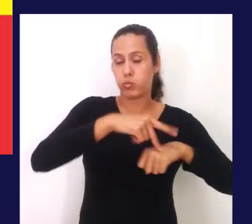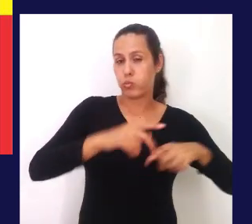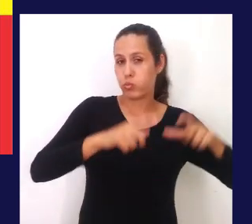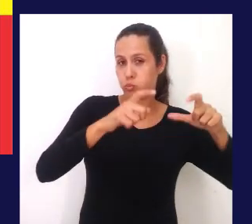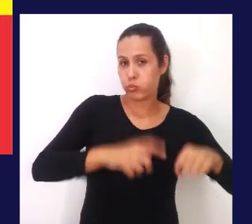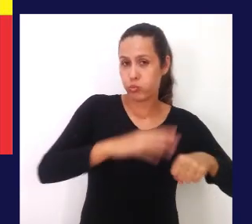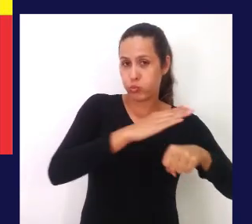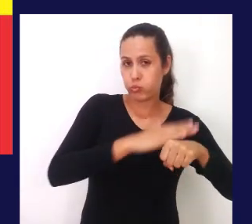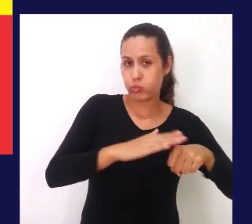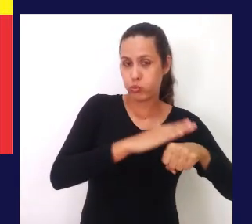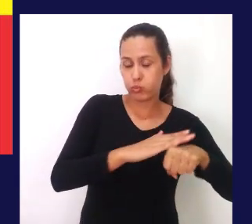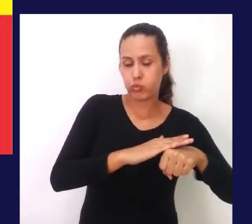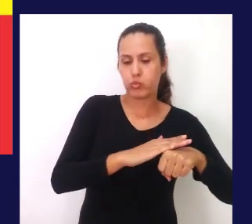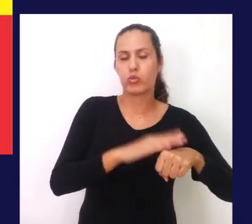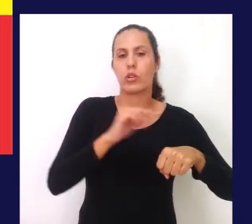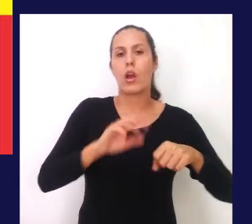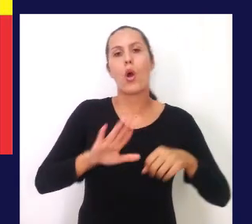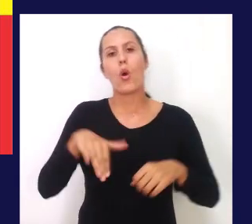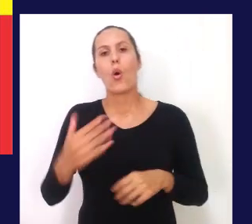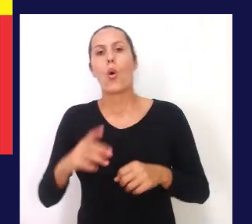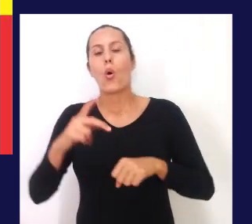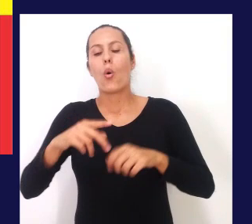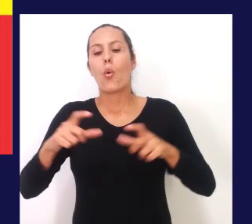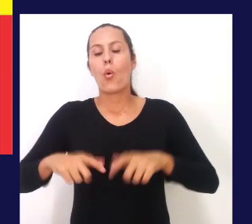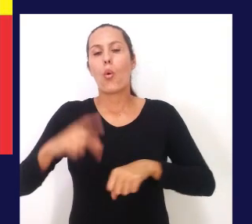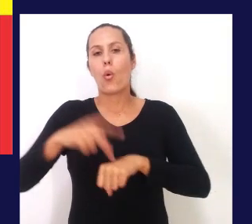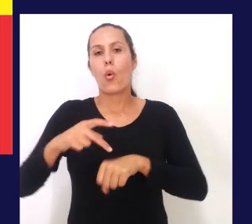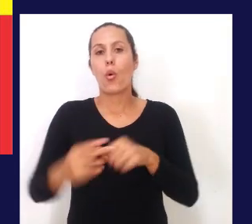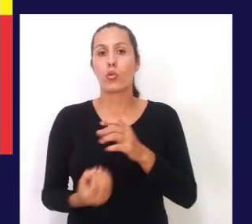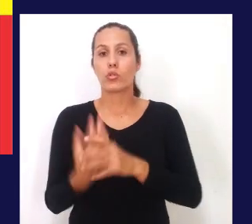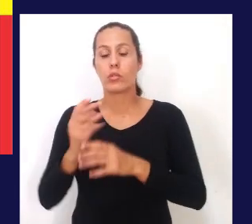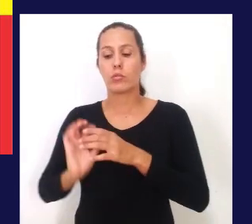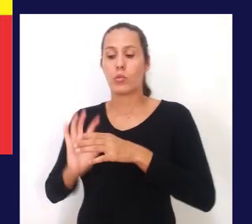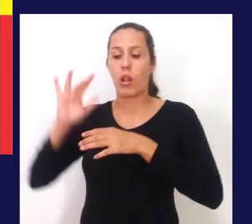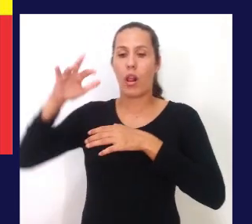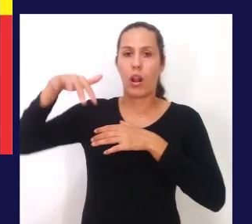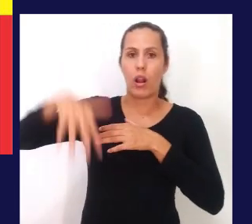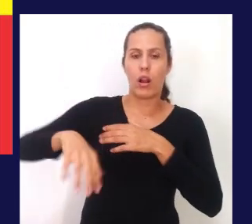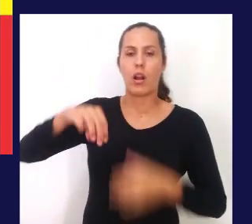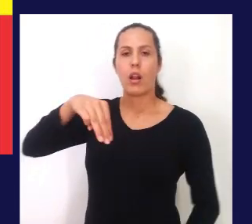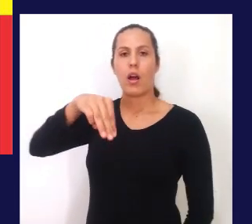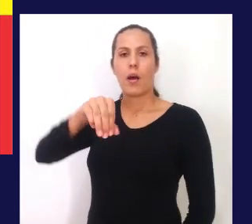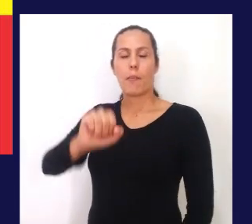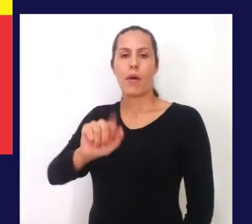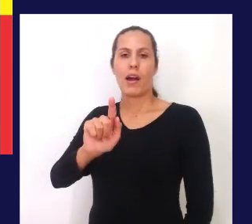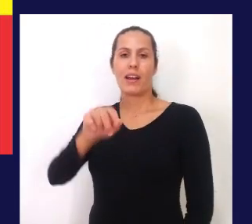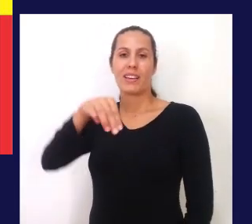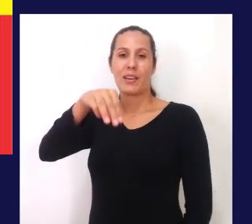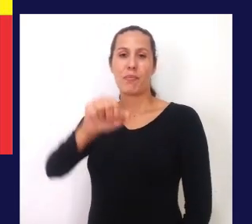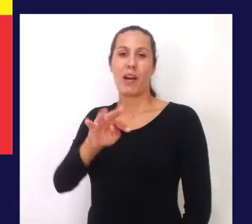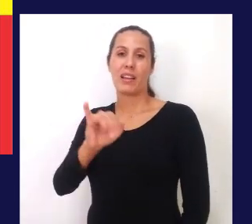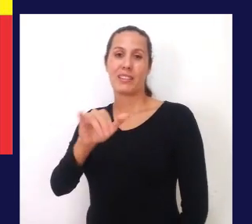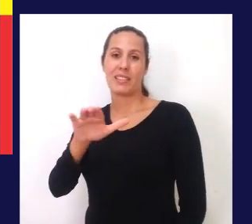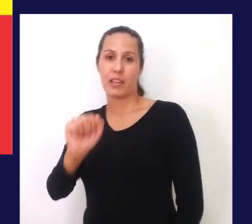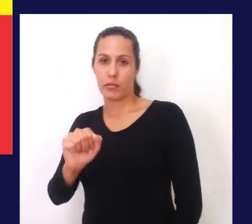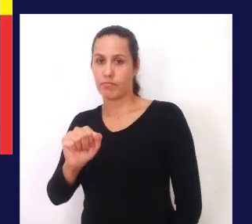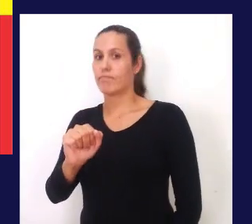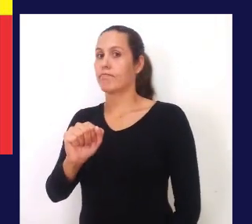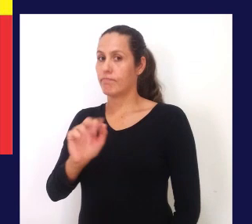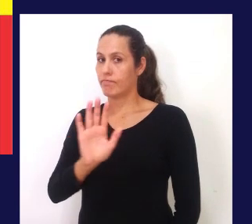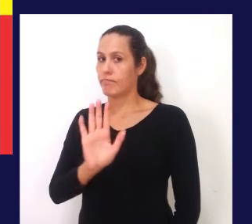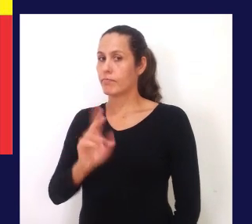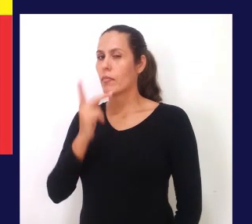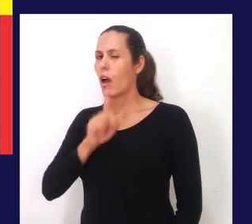magmáticas ou se não de rochas que são sedimentares, que irão formar as rochas que a gente chama de